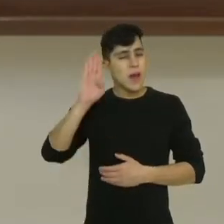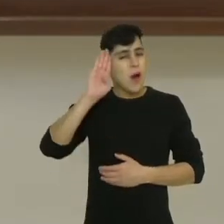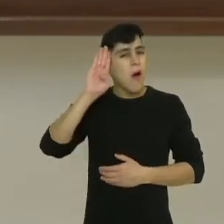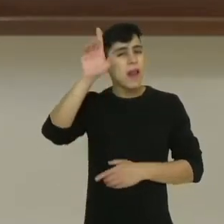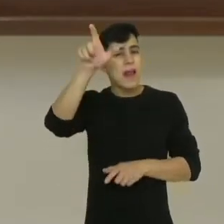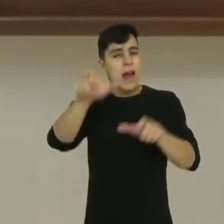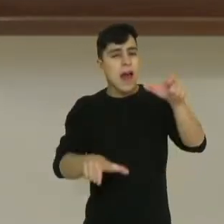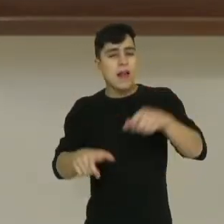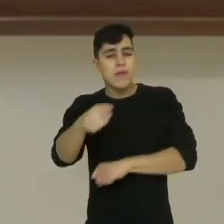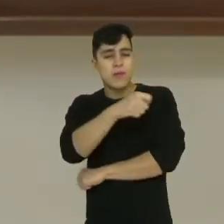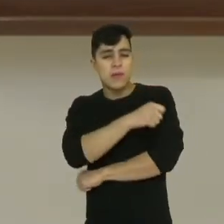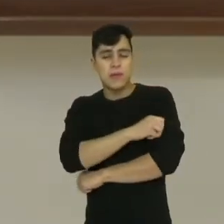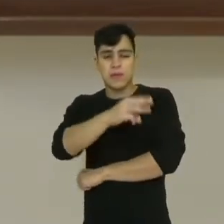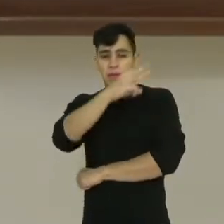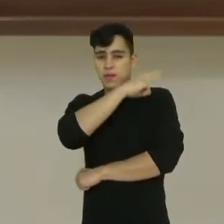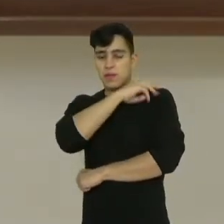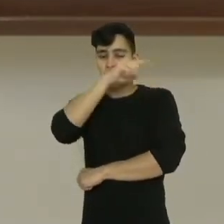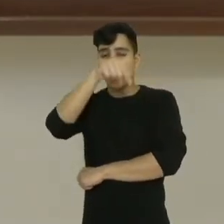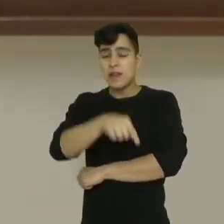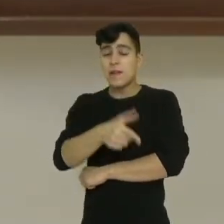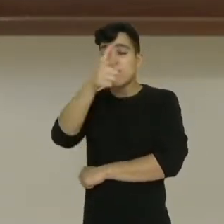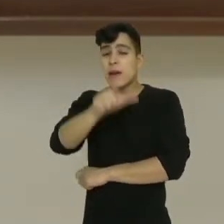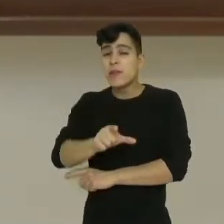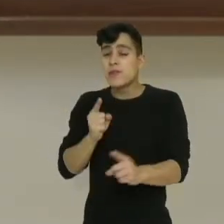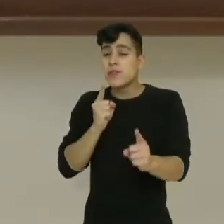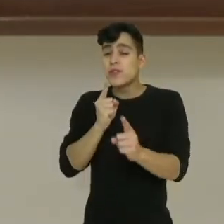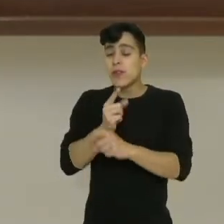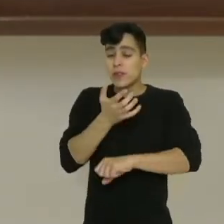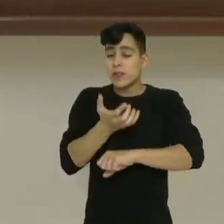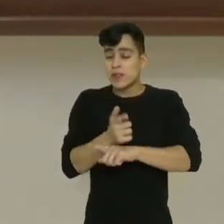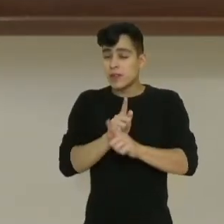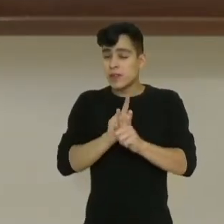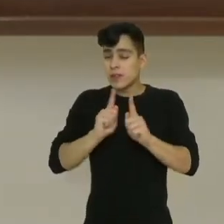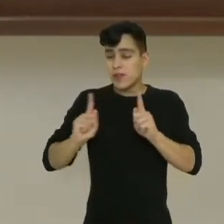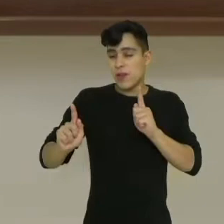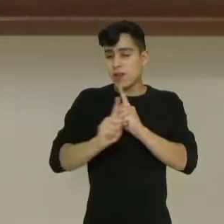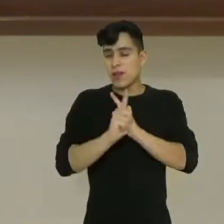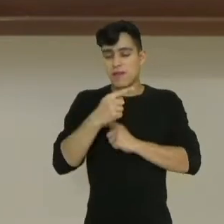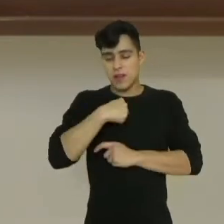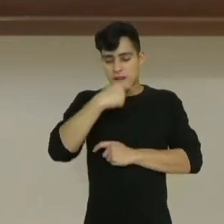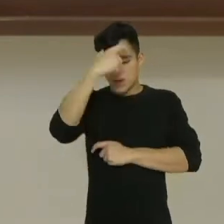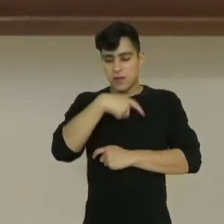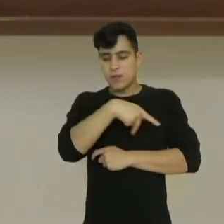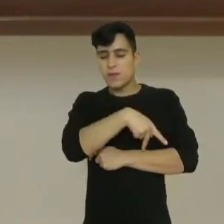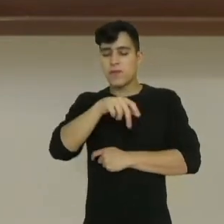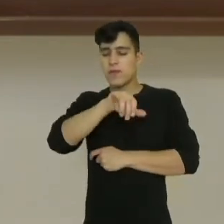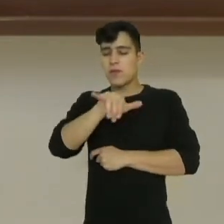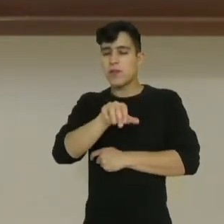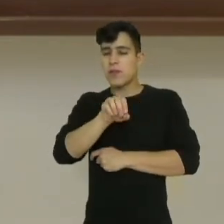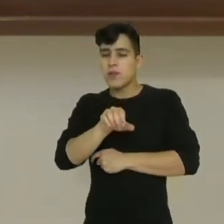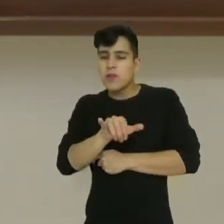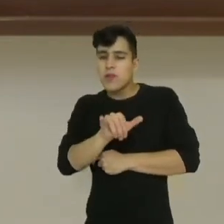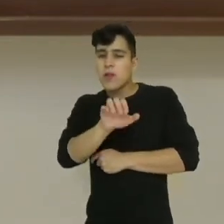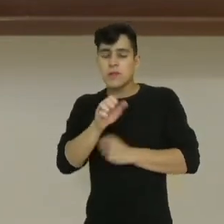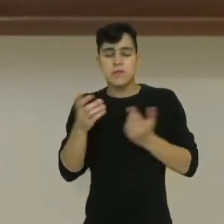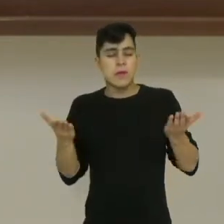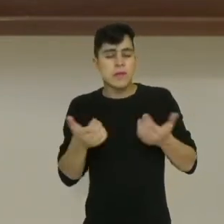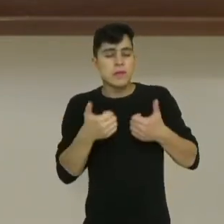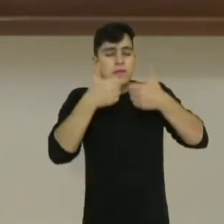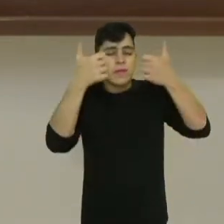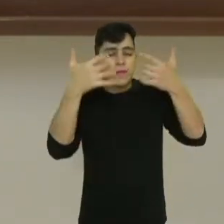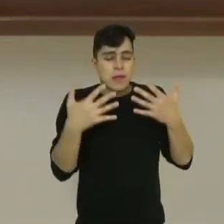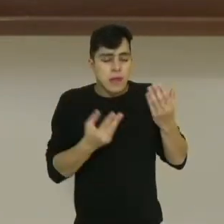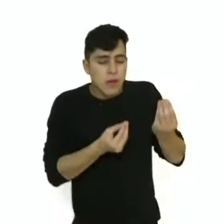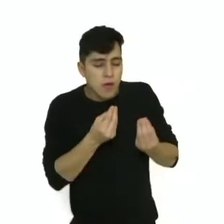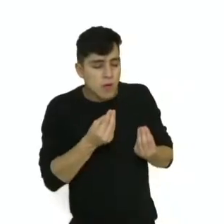Olá, estudantes da terceira série. Para mais um encontro de geografia, meu nome é professora Joyce. Vamos falar hoje sobre a evolução e o sistema